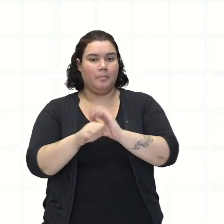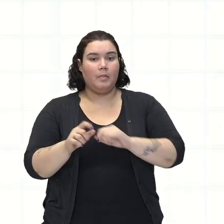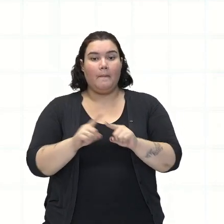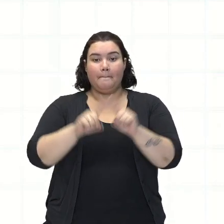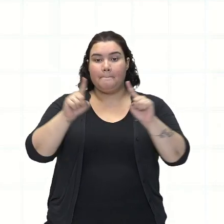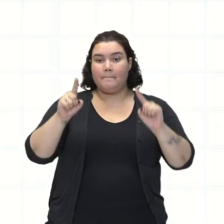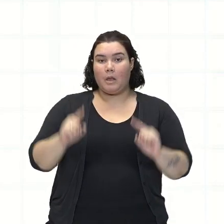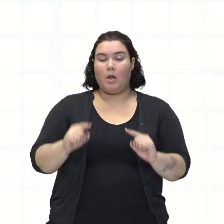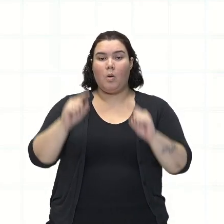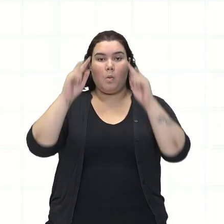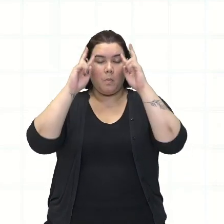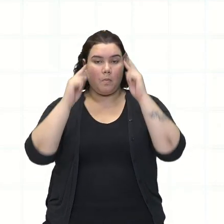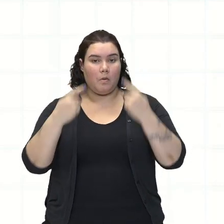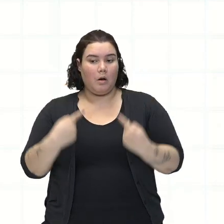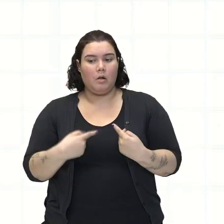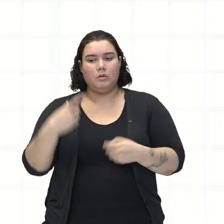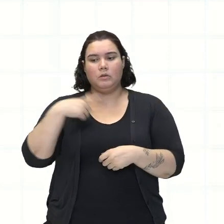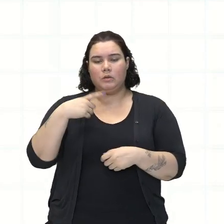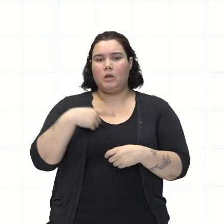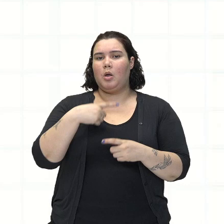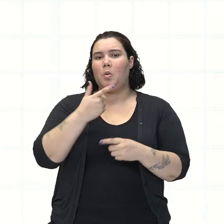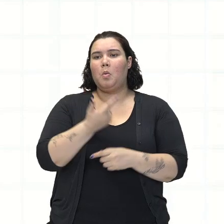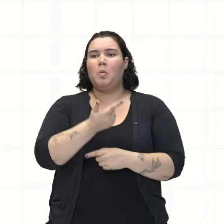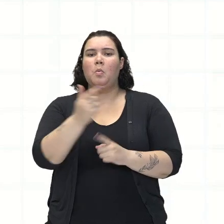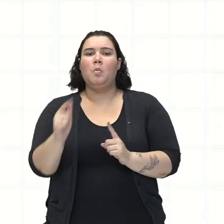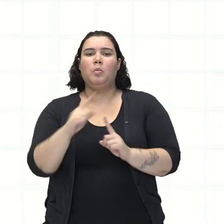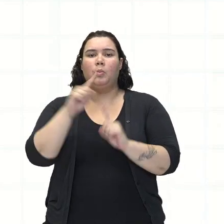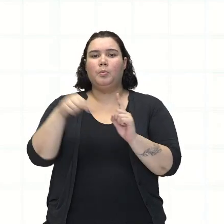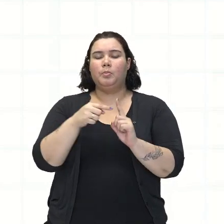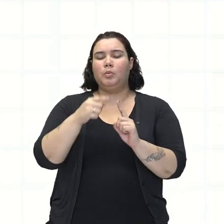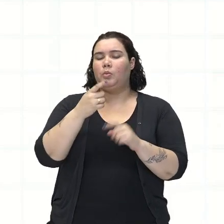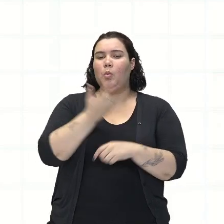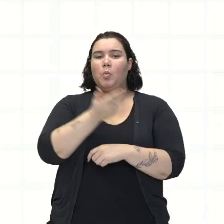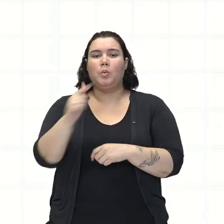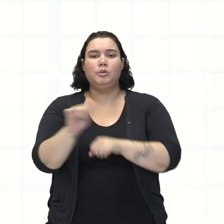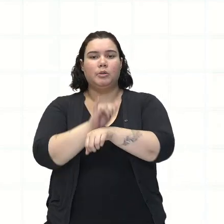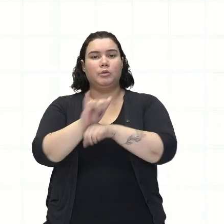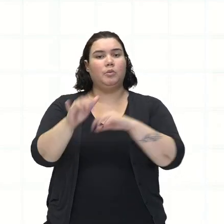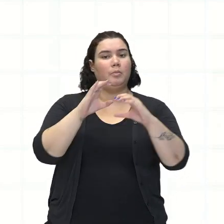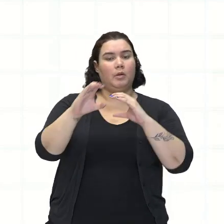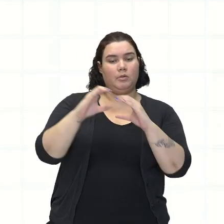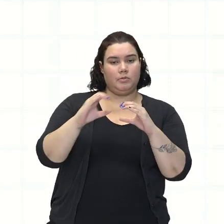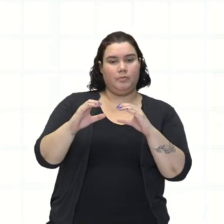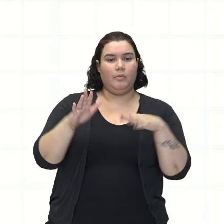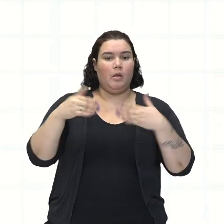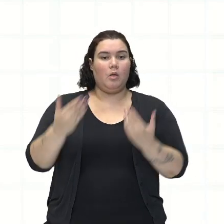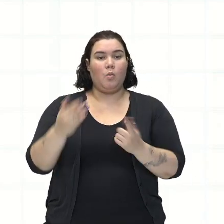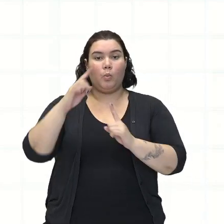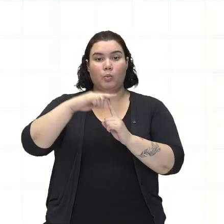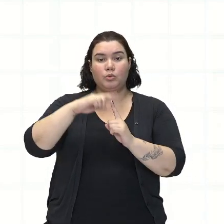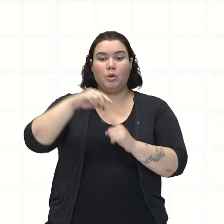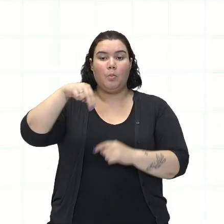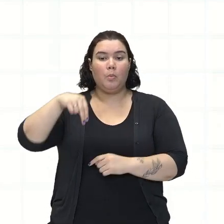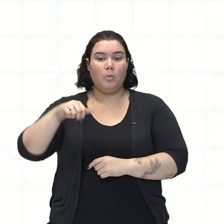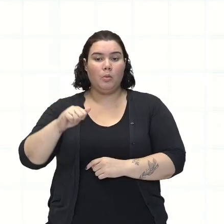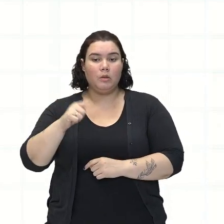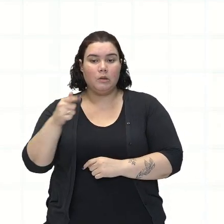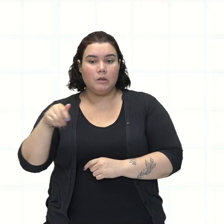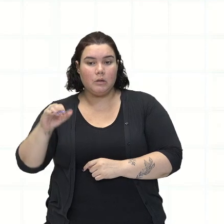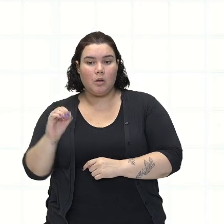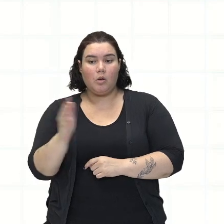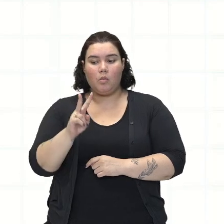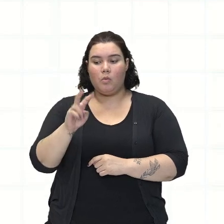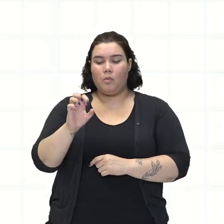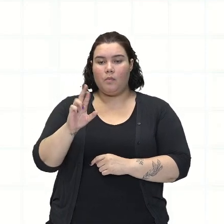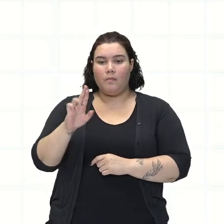o ser humano também busca outras formas de se comunicar. Então, as formas não verbais são um modo de alcançar o objetivo